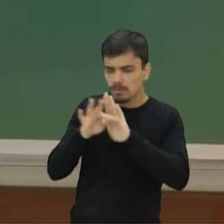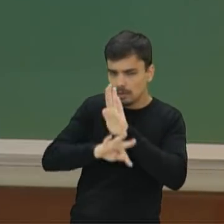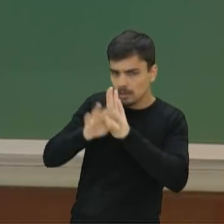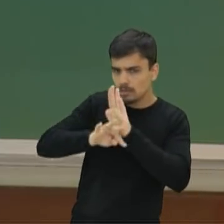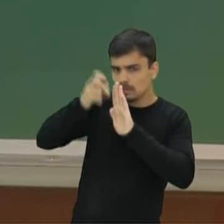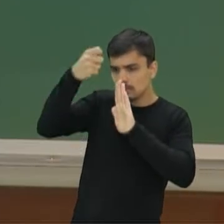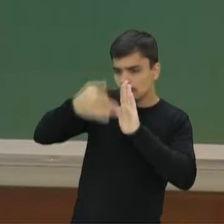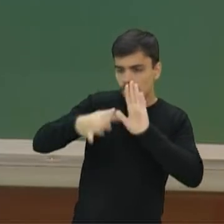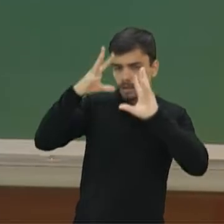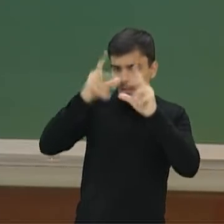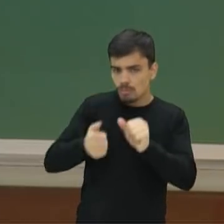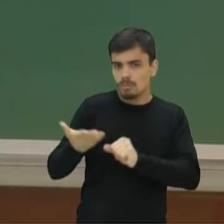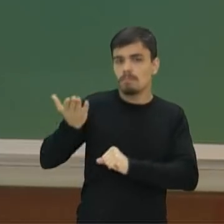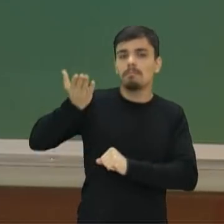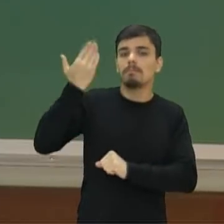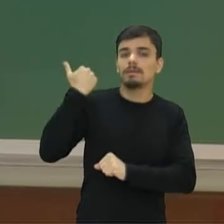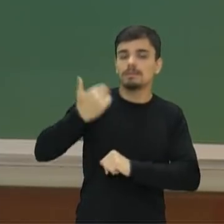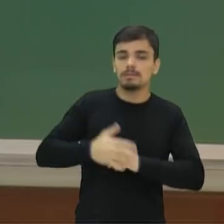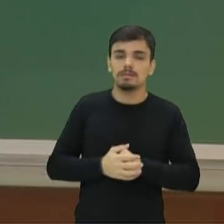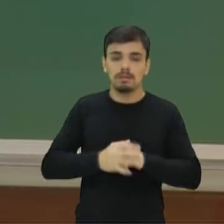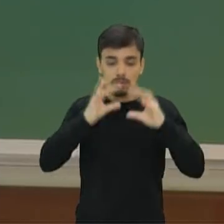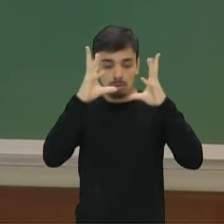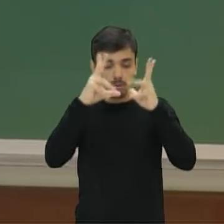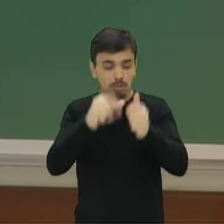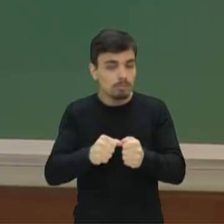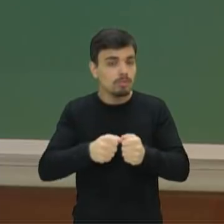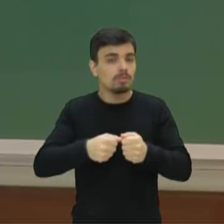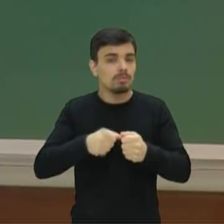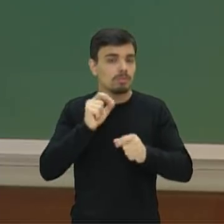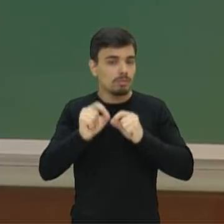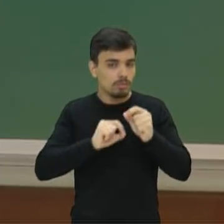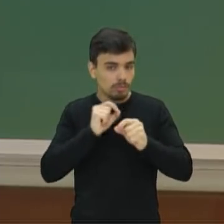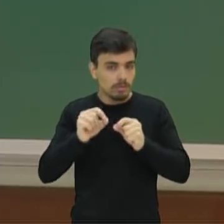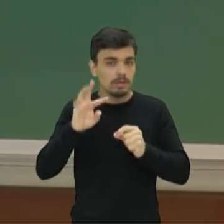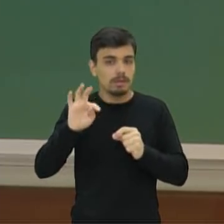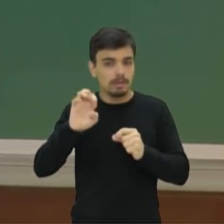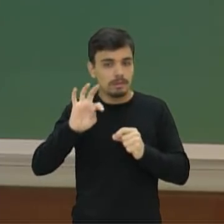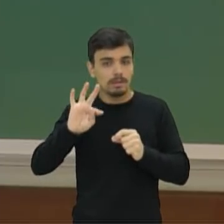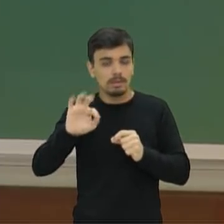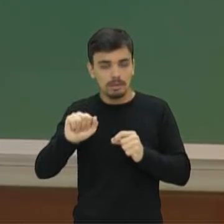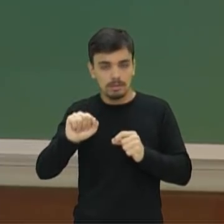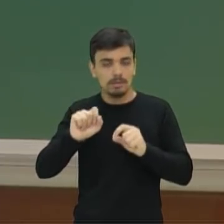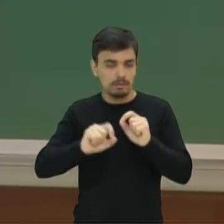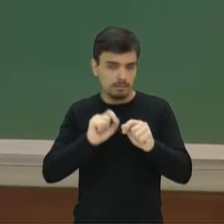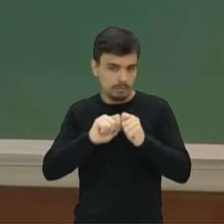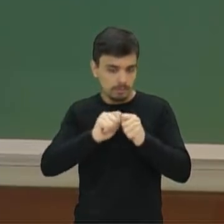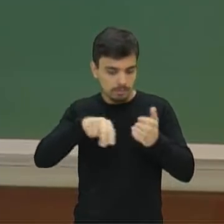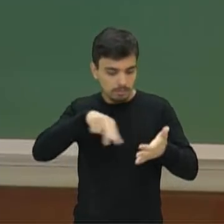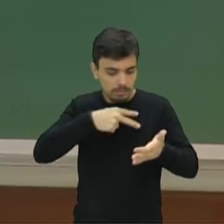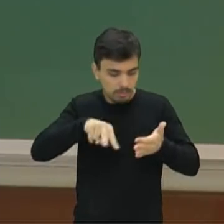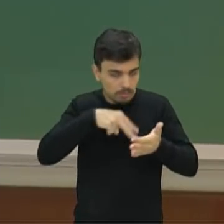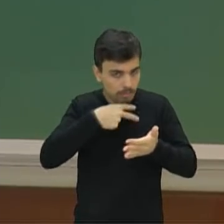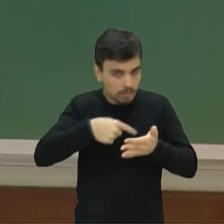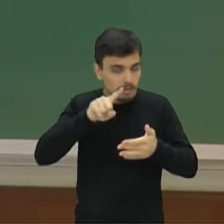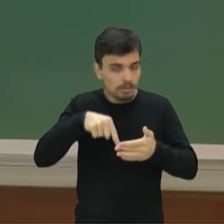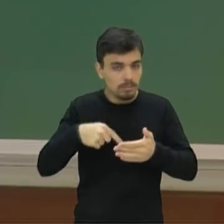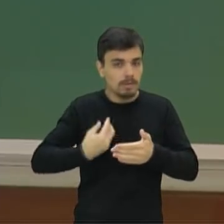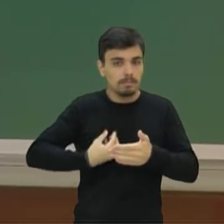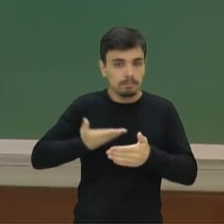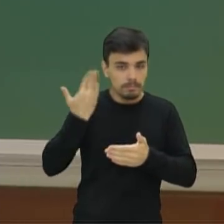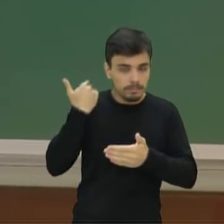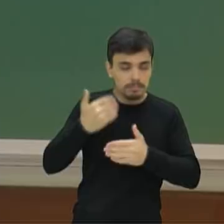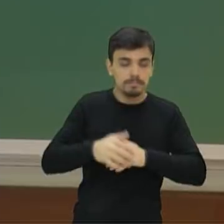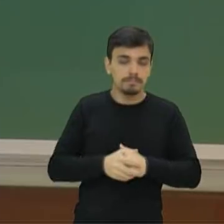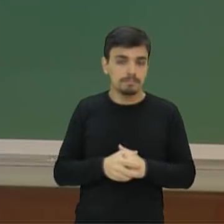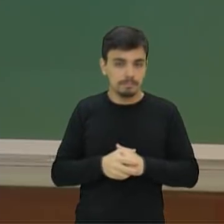passado. Todo mundo está fazendo a dança, aqui, passado contínuo, né? Tem o verbo com ing. E ela foi